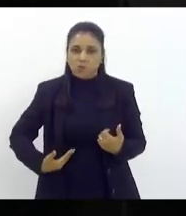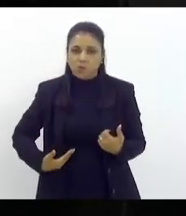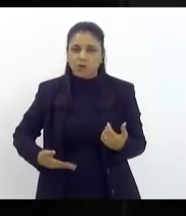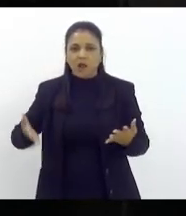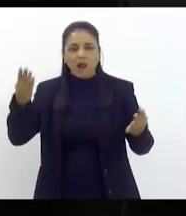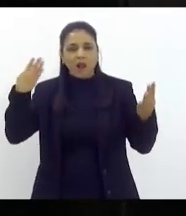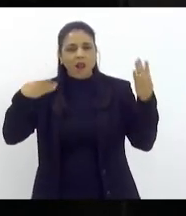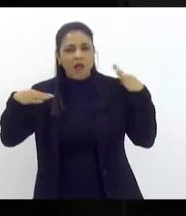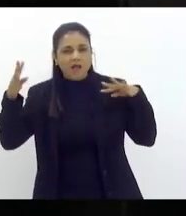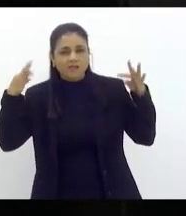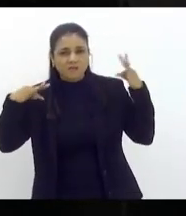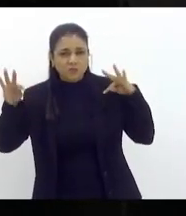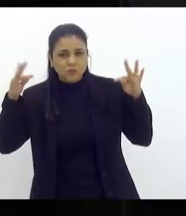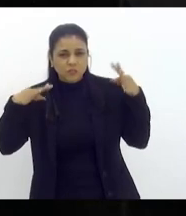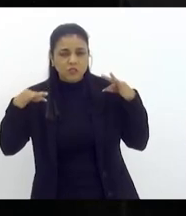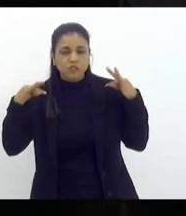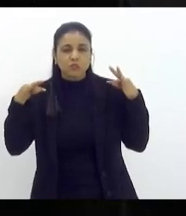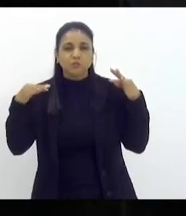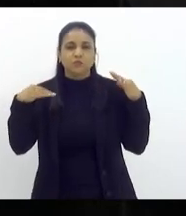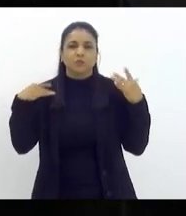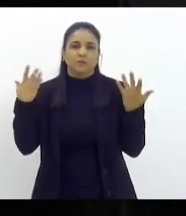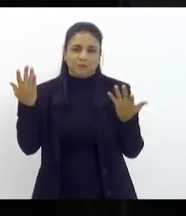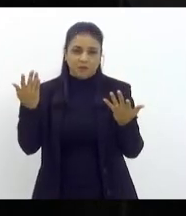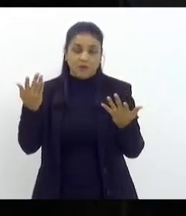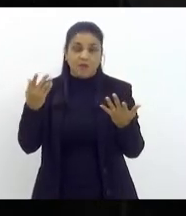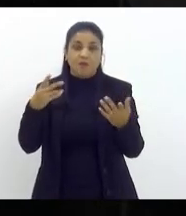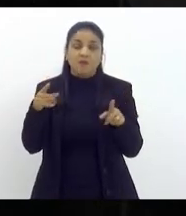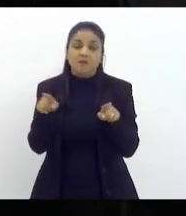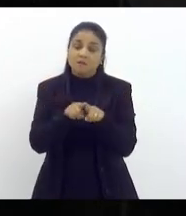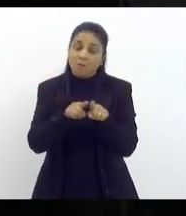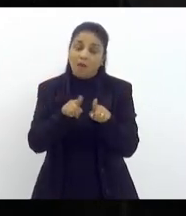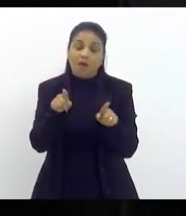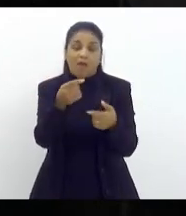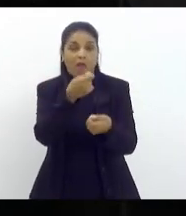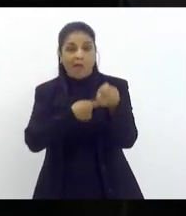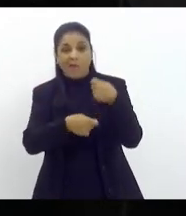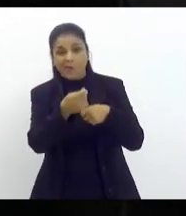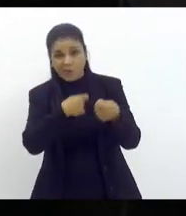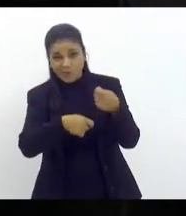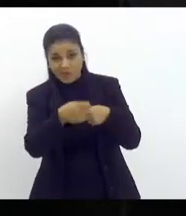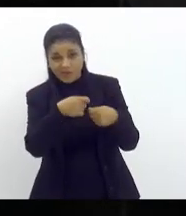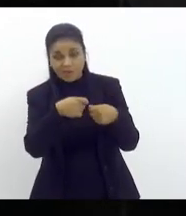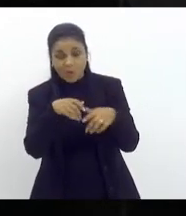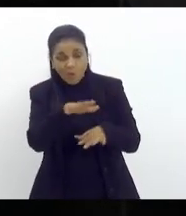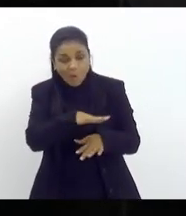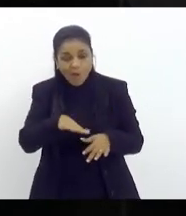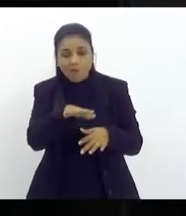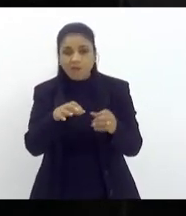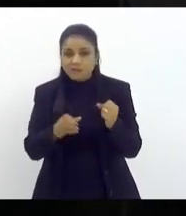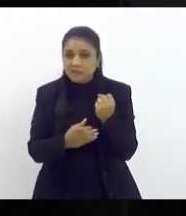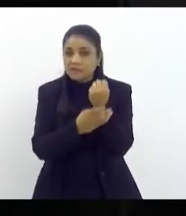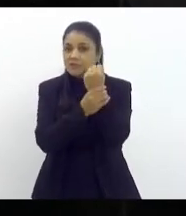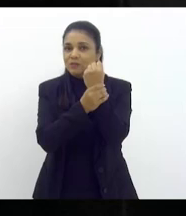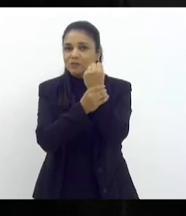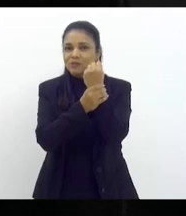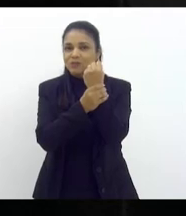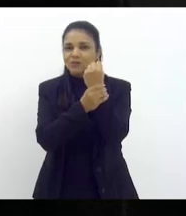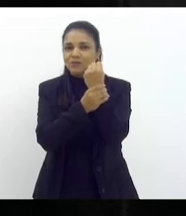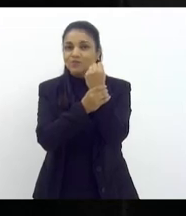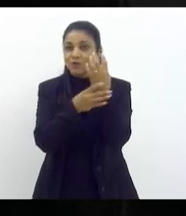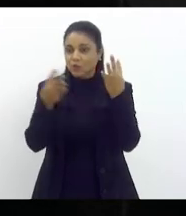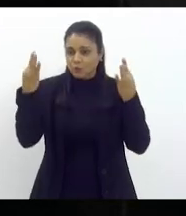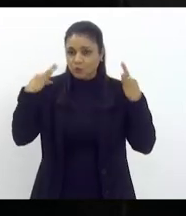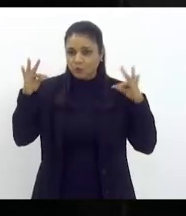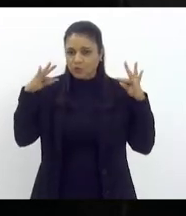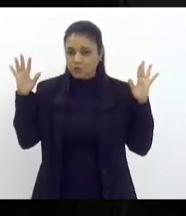turismo e por consequência também a economia já que o ambiente mais seguro na nossa cidade atraem mais